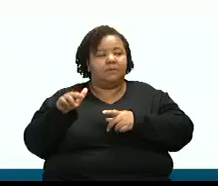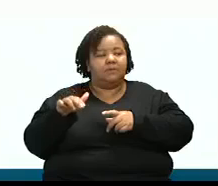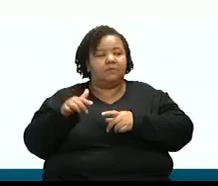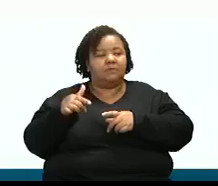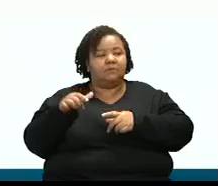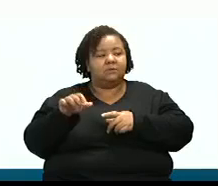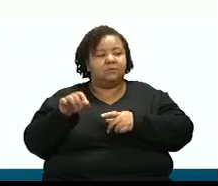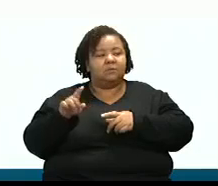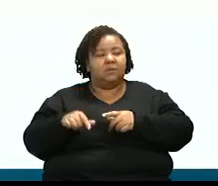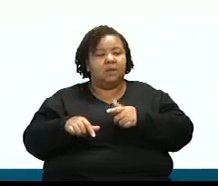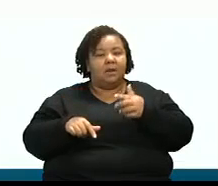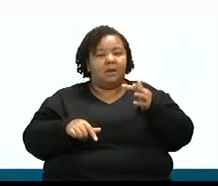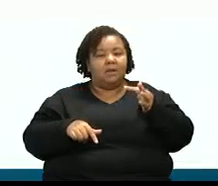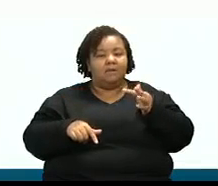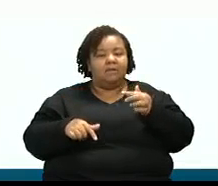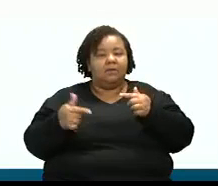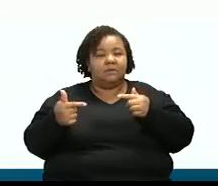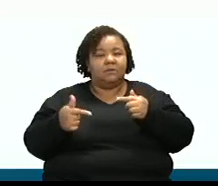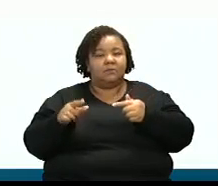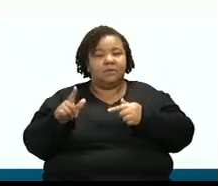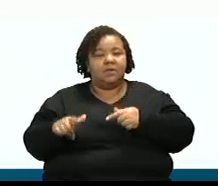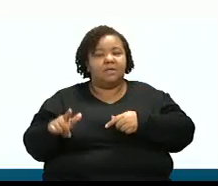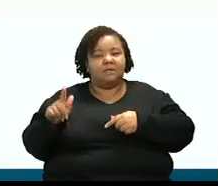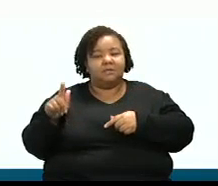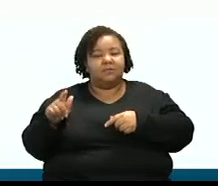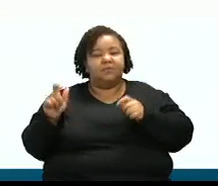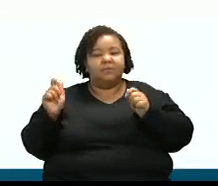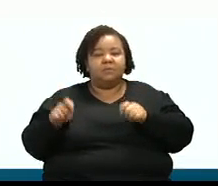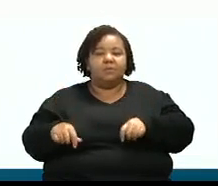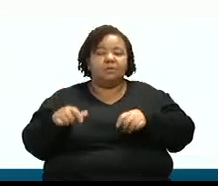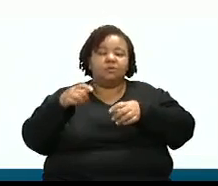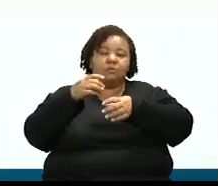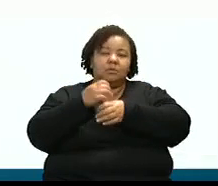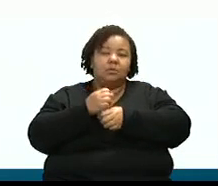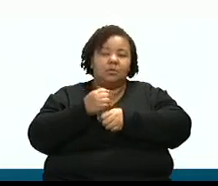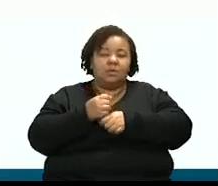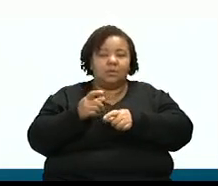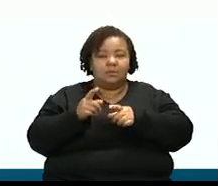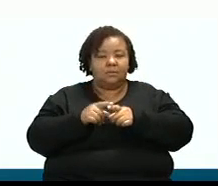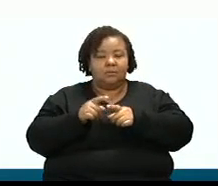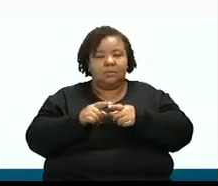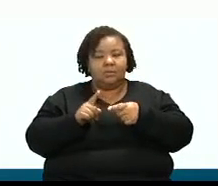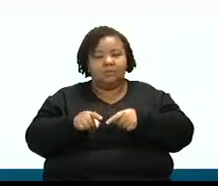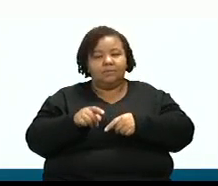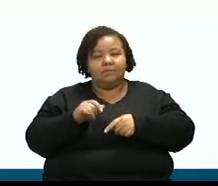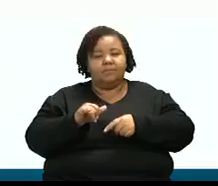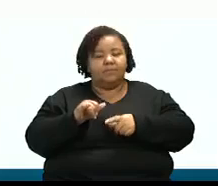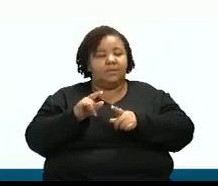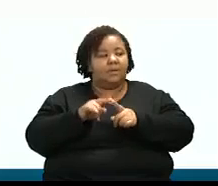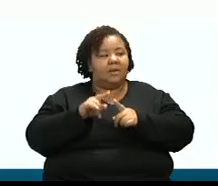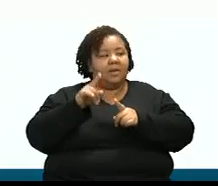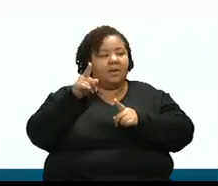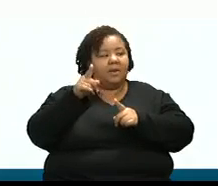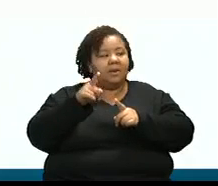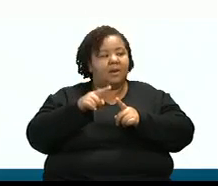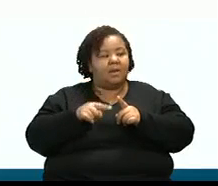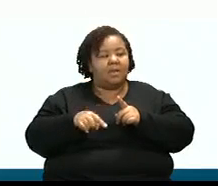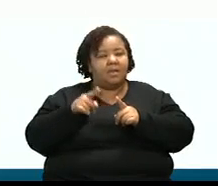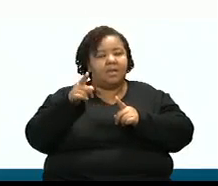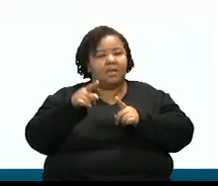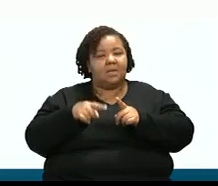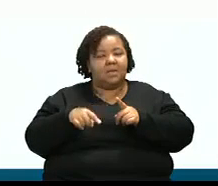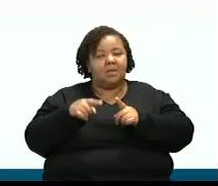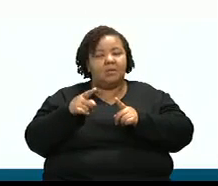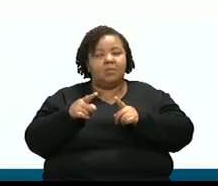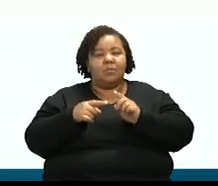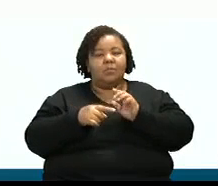f e a segunda é g. Então, eu posso calcular também a integral de linha da expressão da forma como